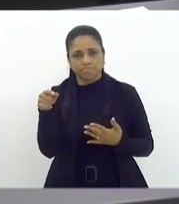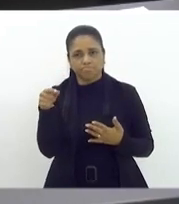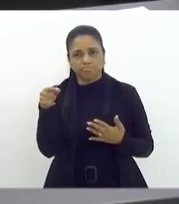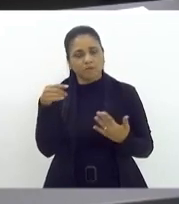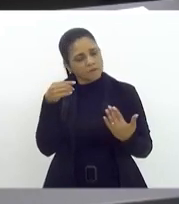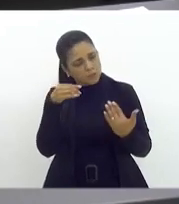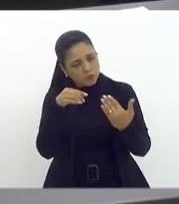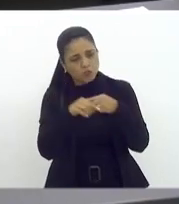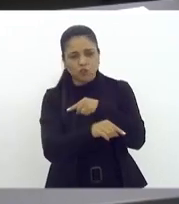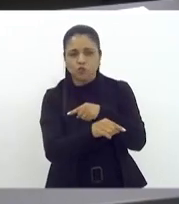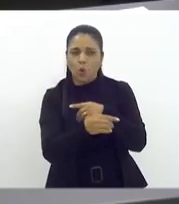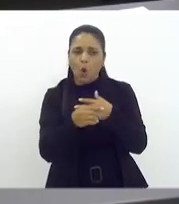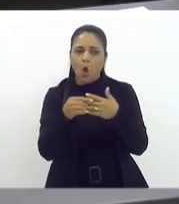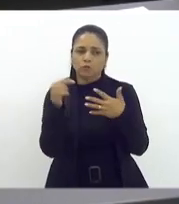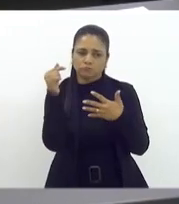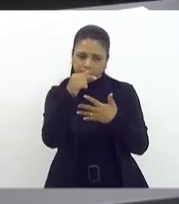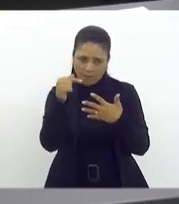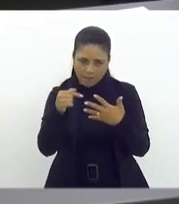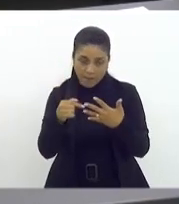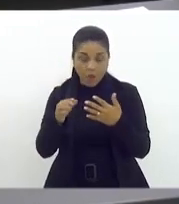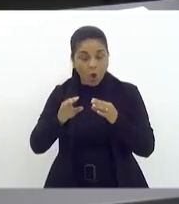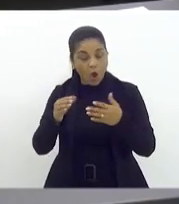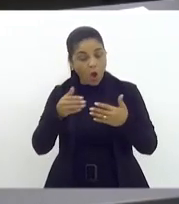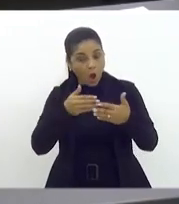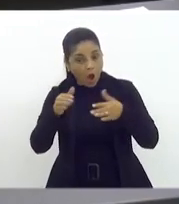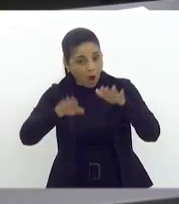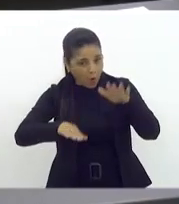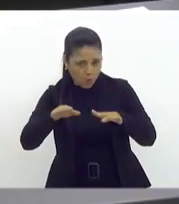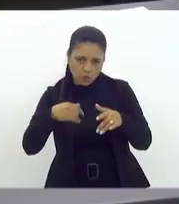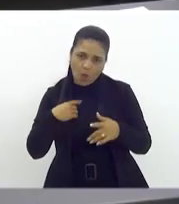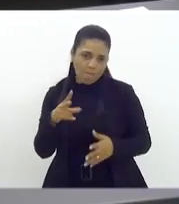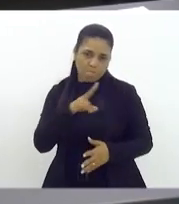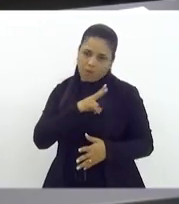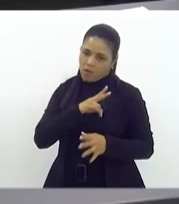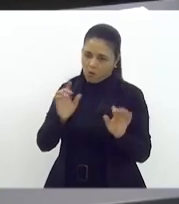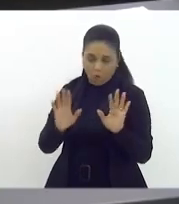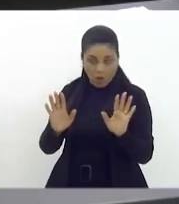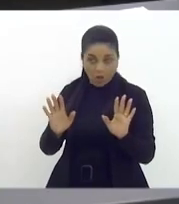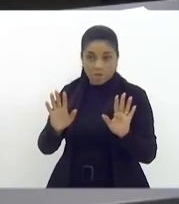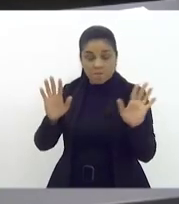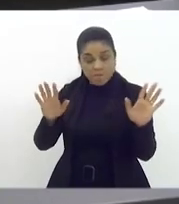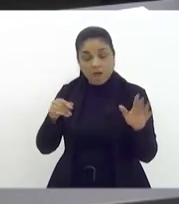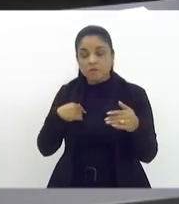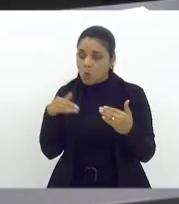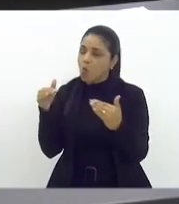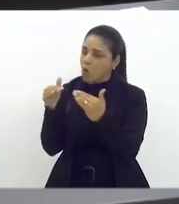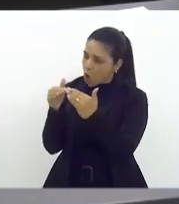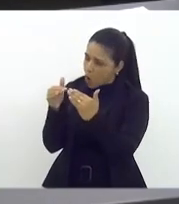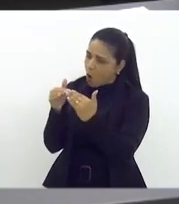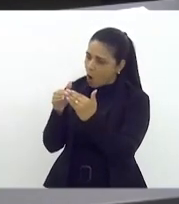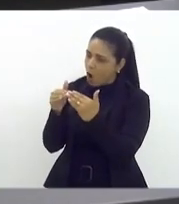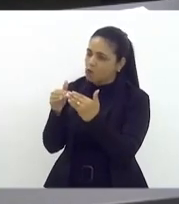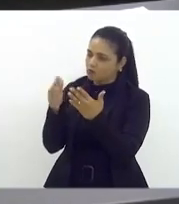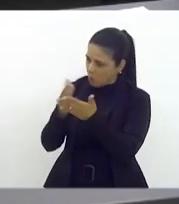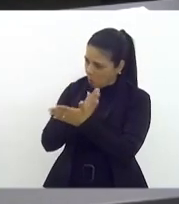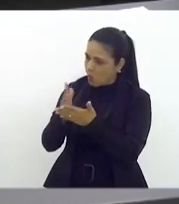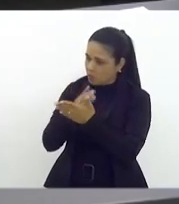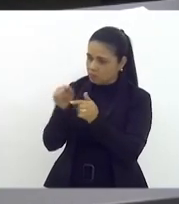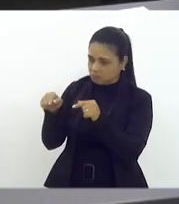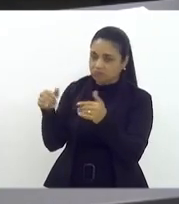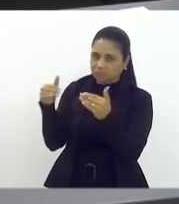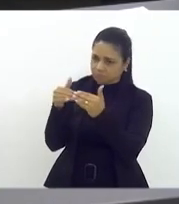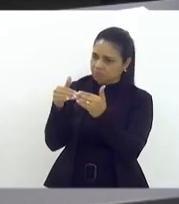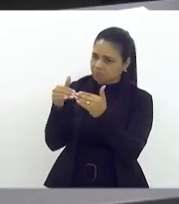e é claro que a senhora sabe que não é nada Pessoal né claro mas nesse ponto eu concordo com a senhora nós